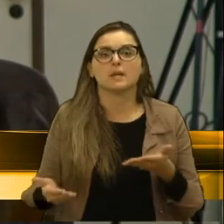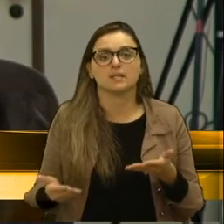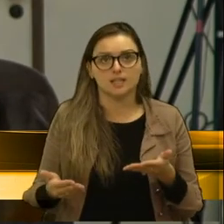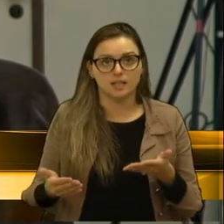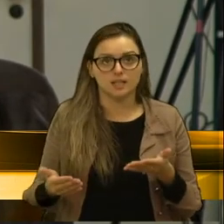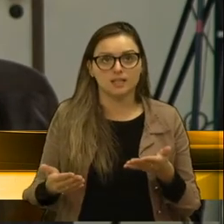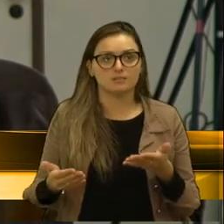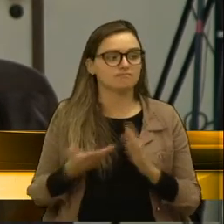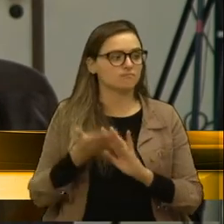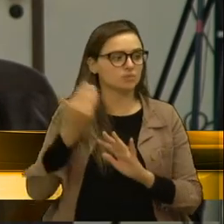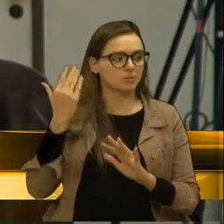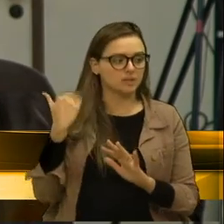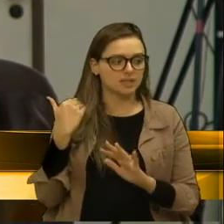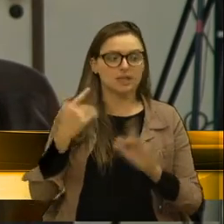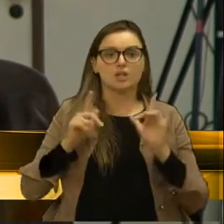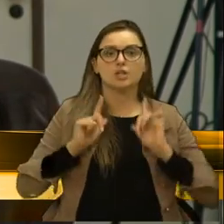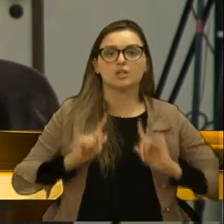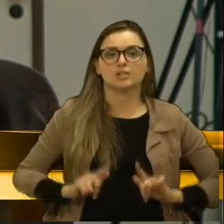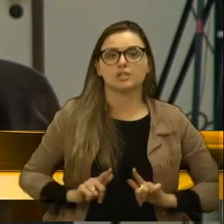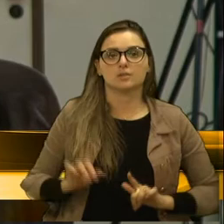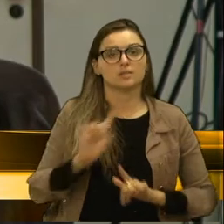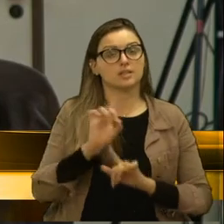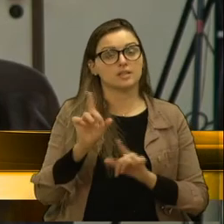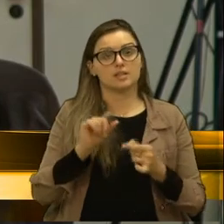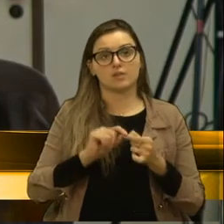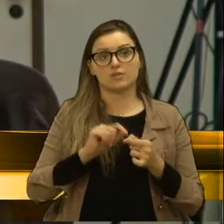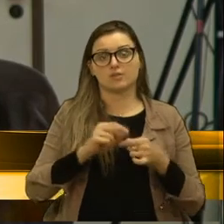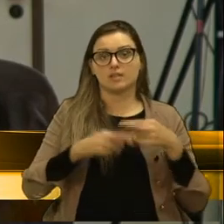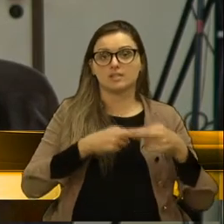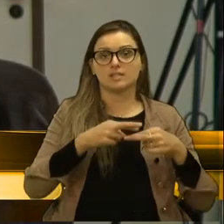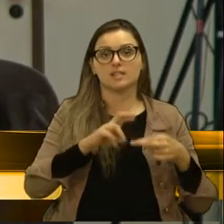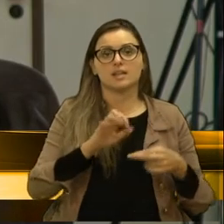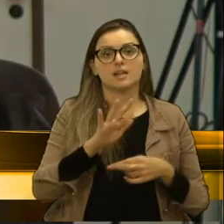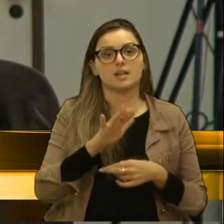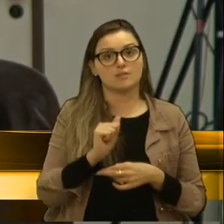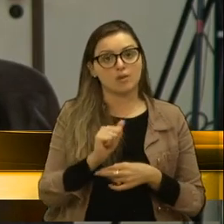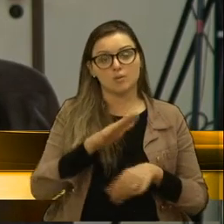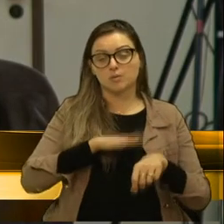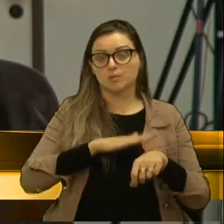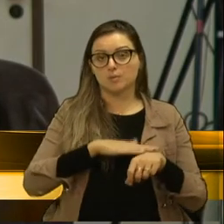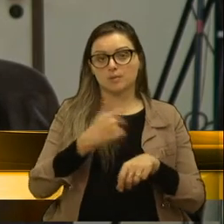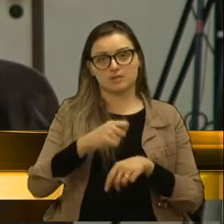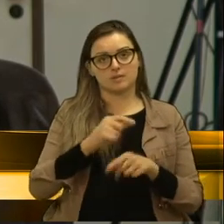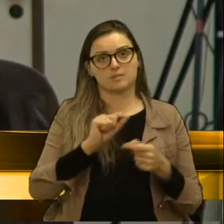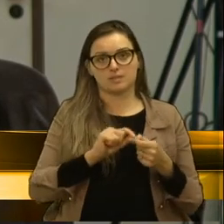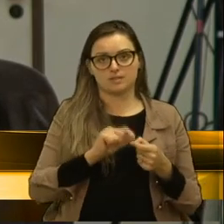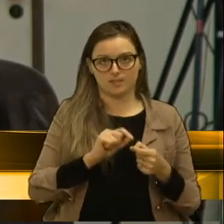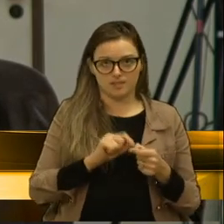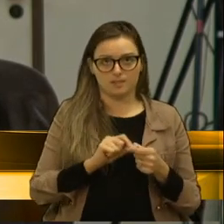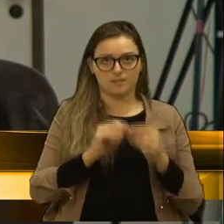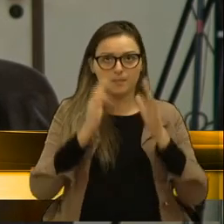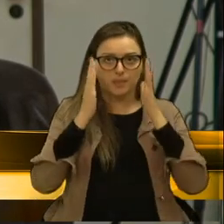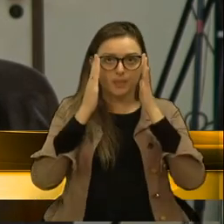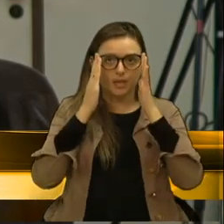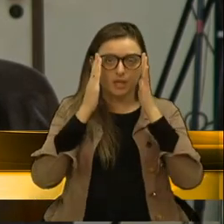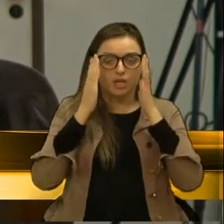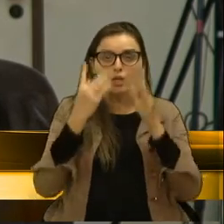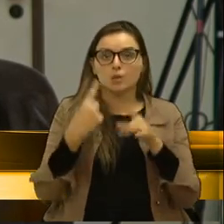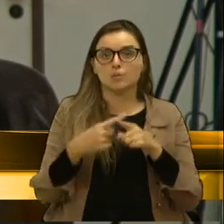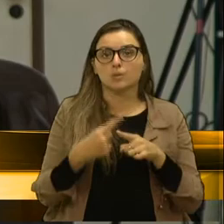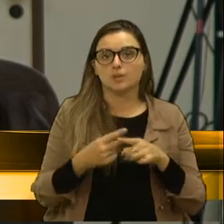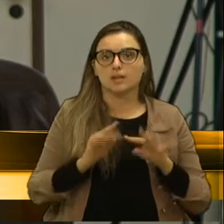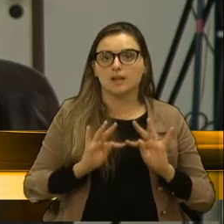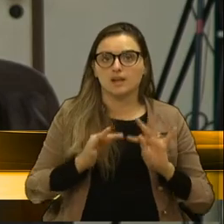perderam no passado os gestores que não fizeram as reformas no momento que elas tinham que acontecer. Porque a